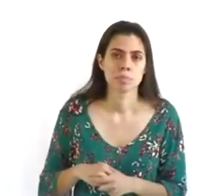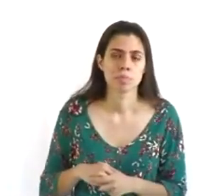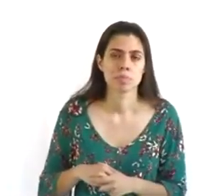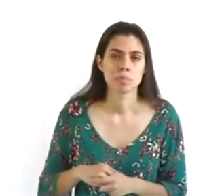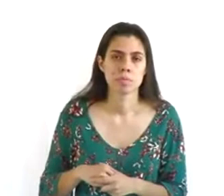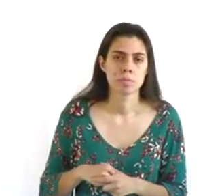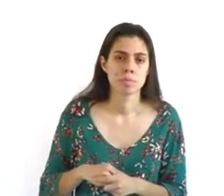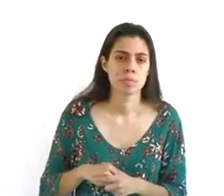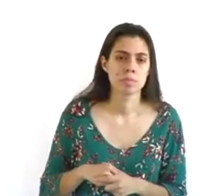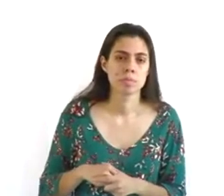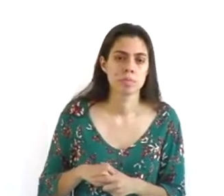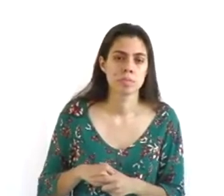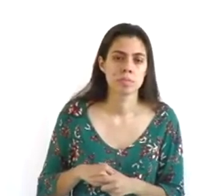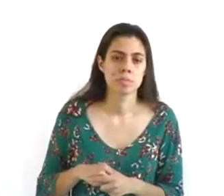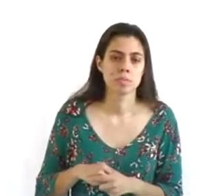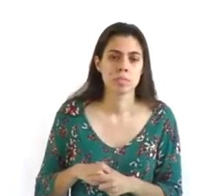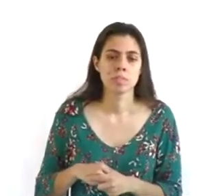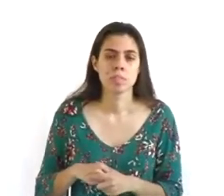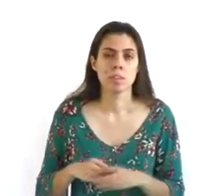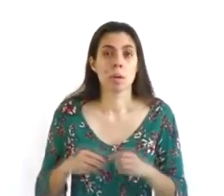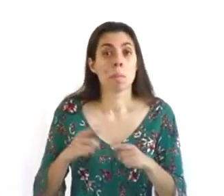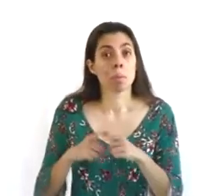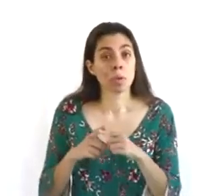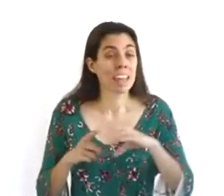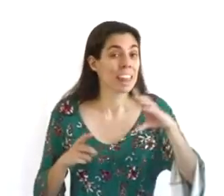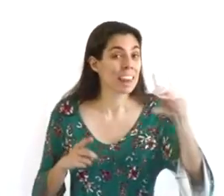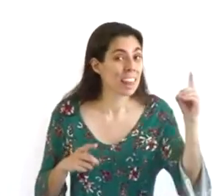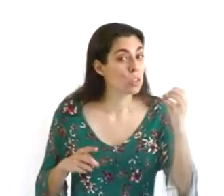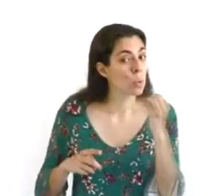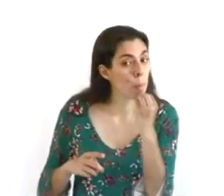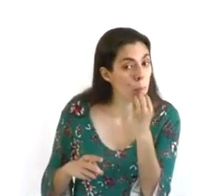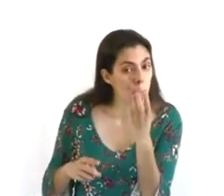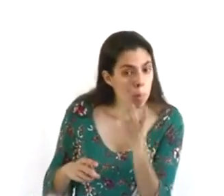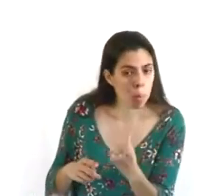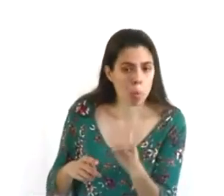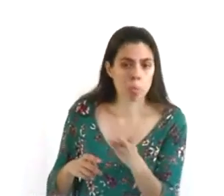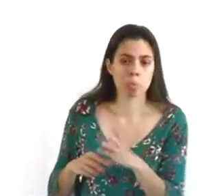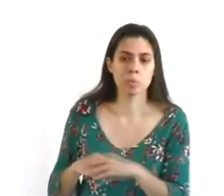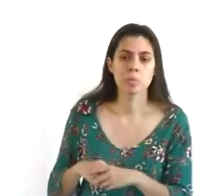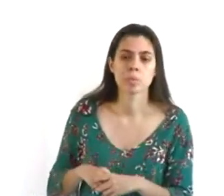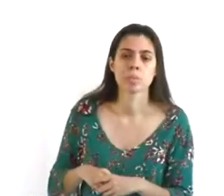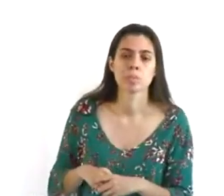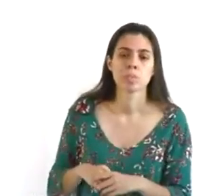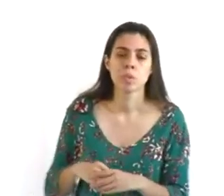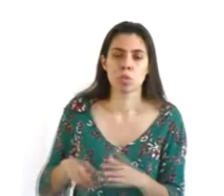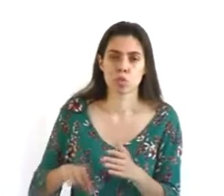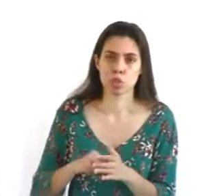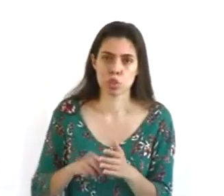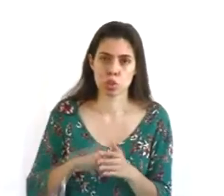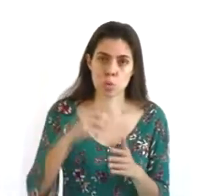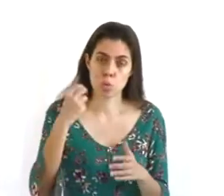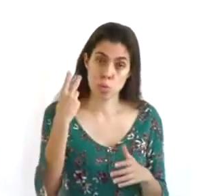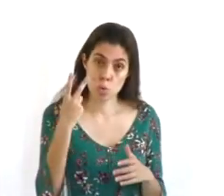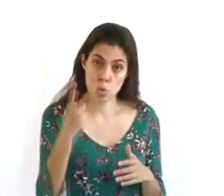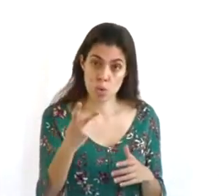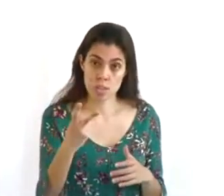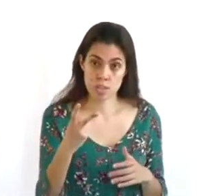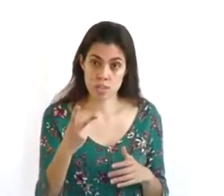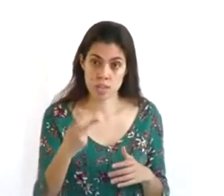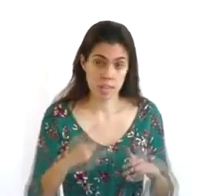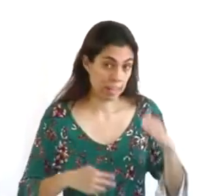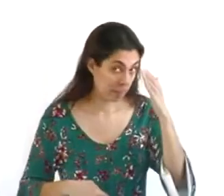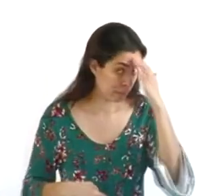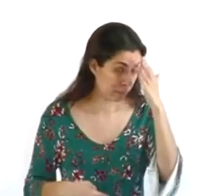Ele é bom, faz parte dos seus atributos. Versículo 2: rendei graças ao Deus